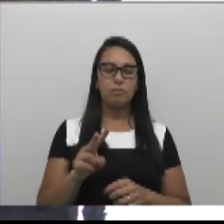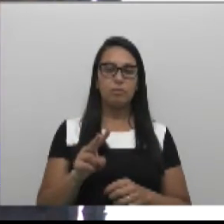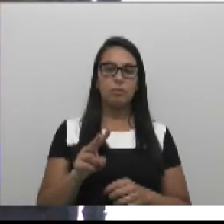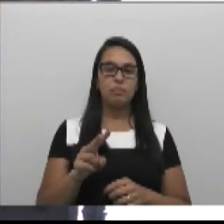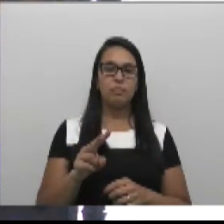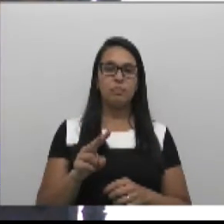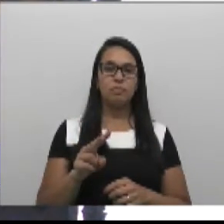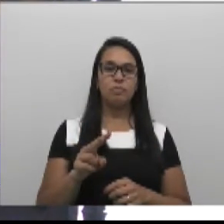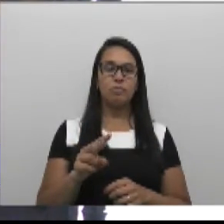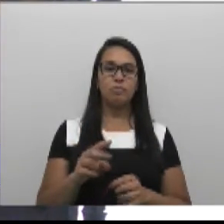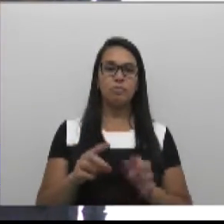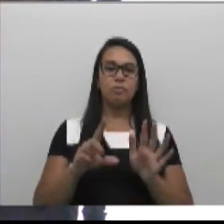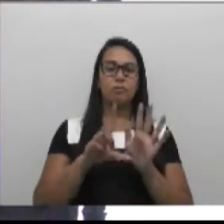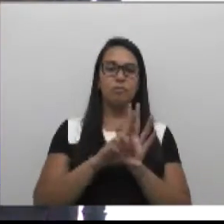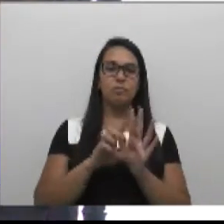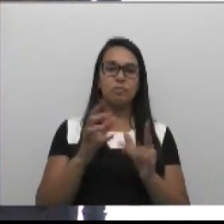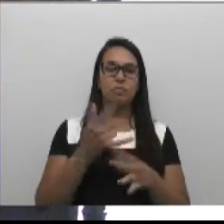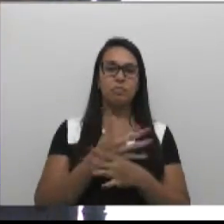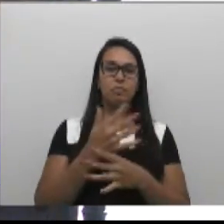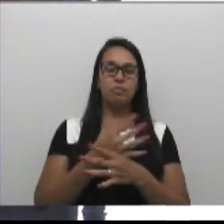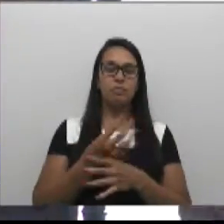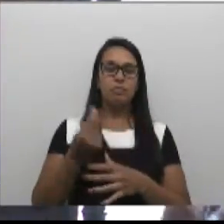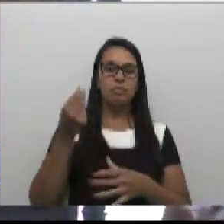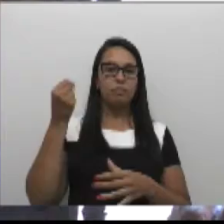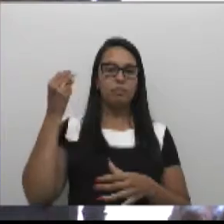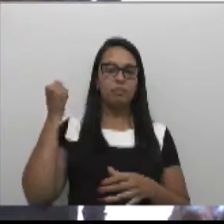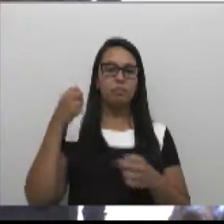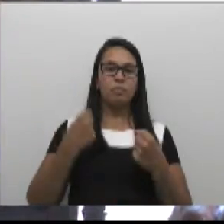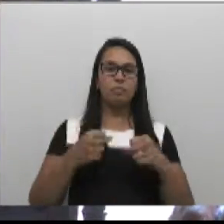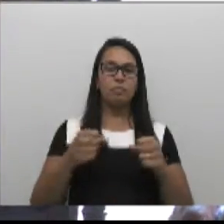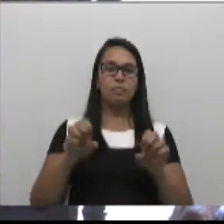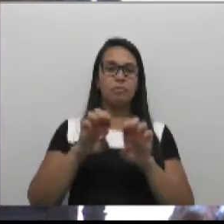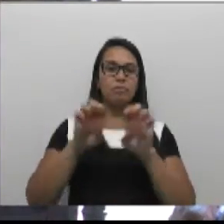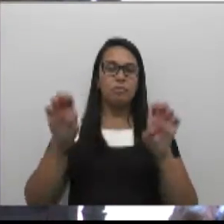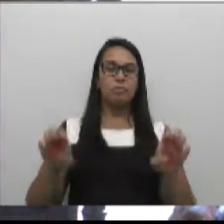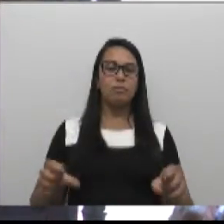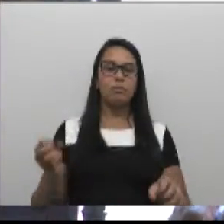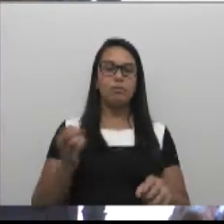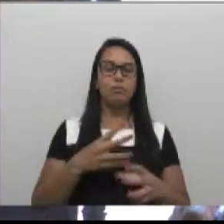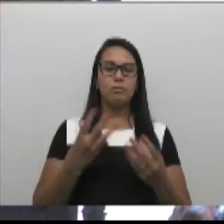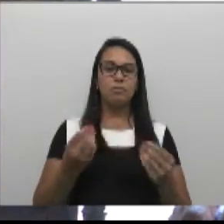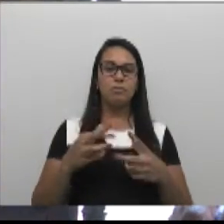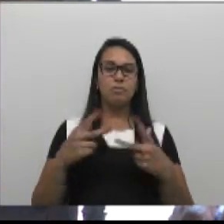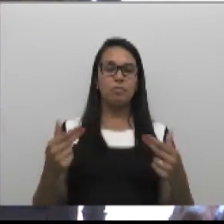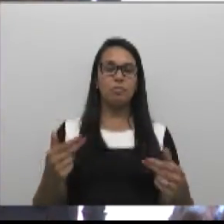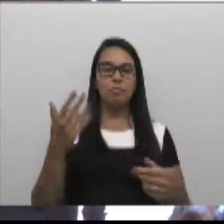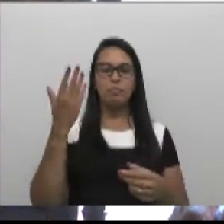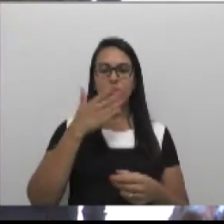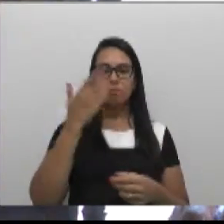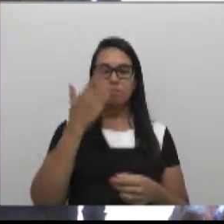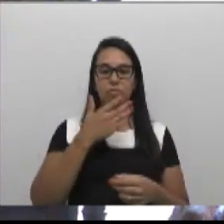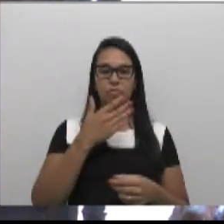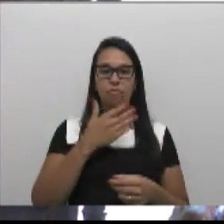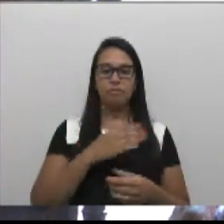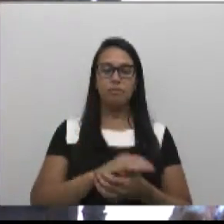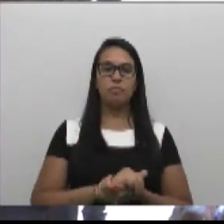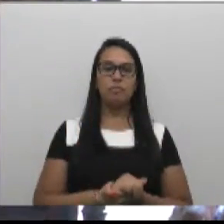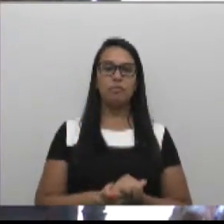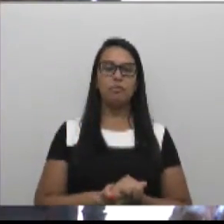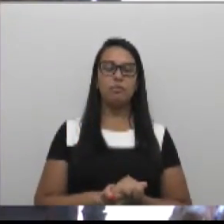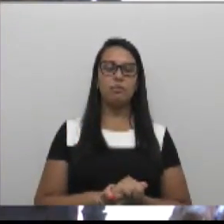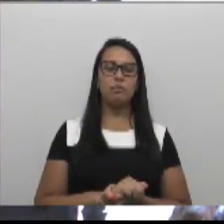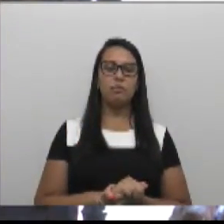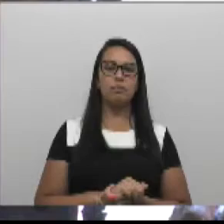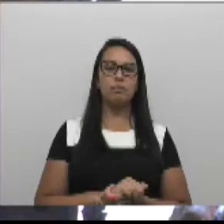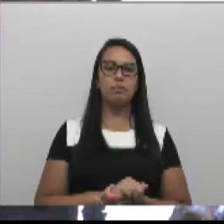vê que é uma lei municipal antiga, e que tinha que ser reestruturada, e muitas coisas aqui não foram vistas assim. Então, foi quase um